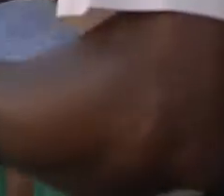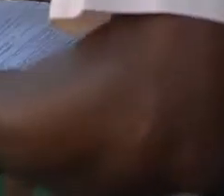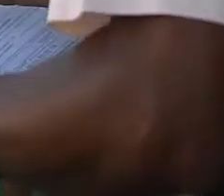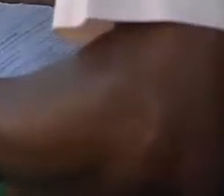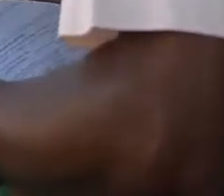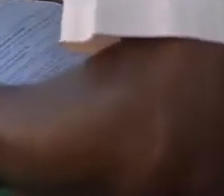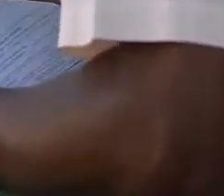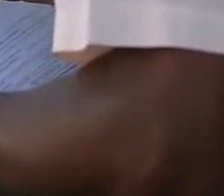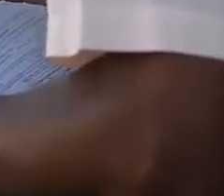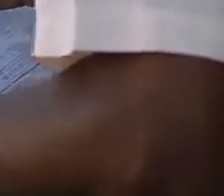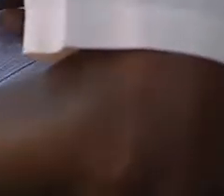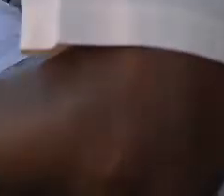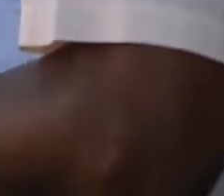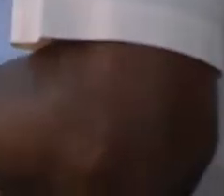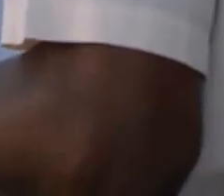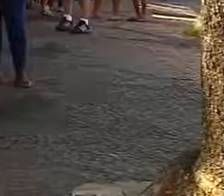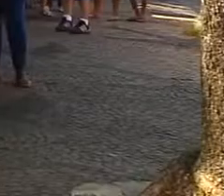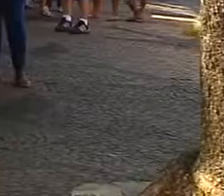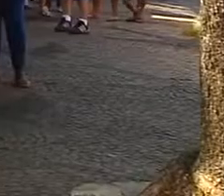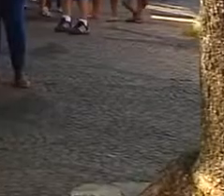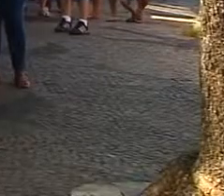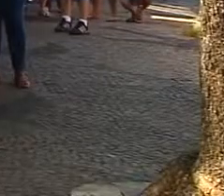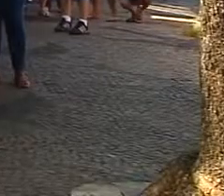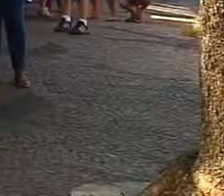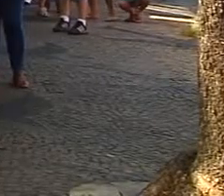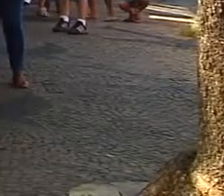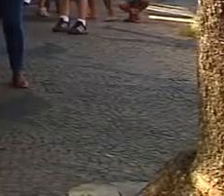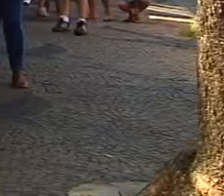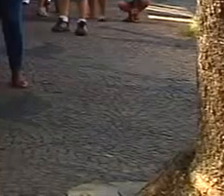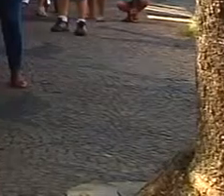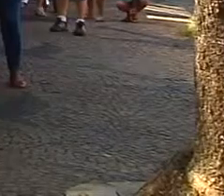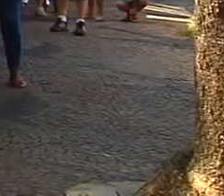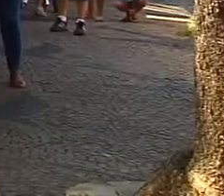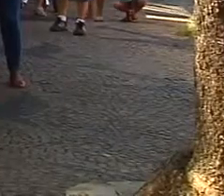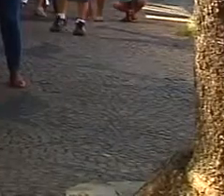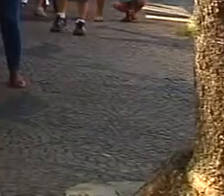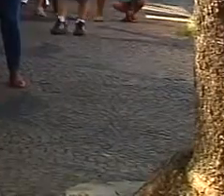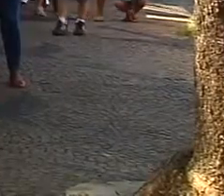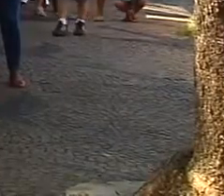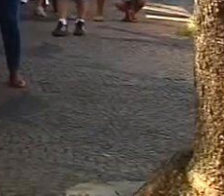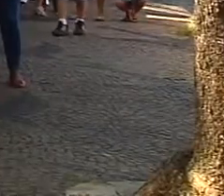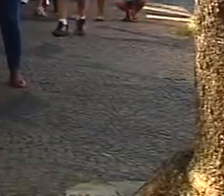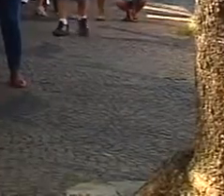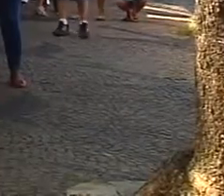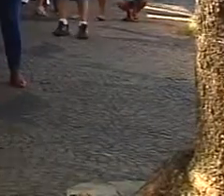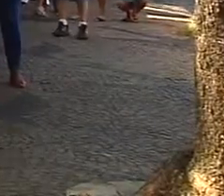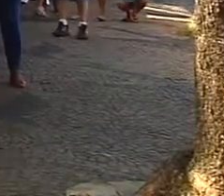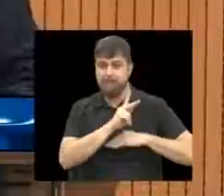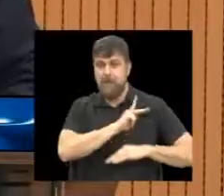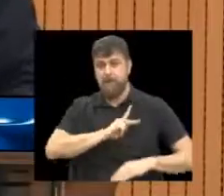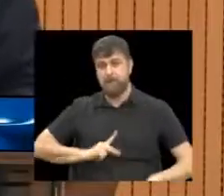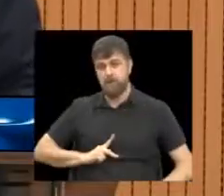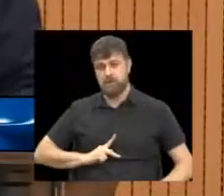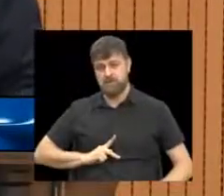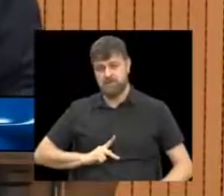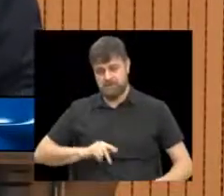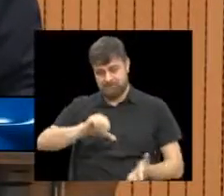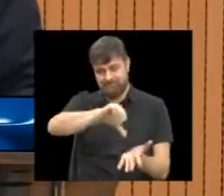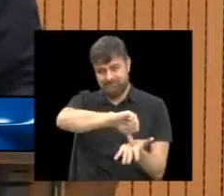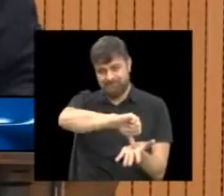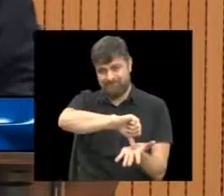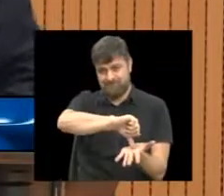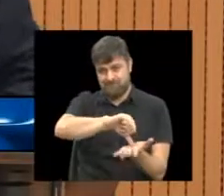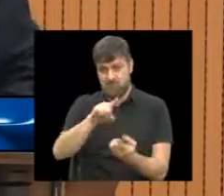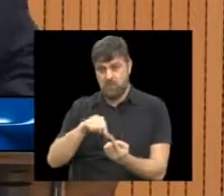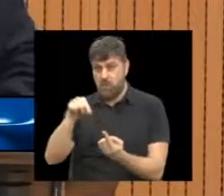mais 42 cidades da região. A proposta é abrir outra unidade na região do Ouro Verde. Nosso objetivo